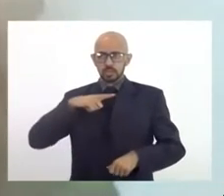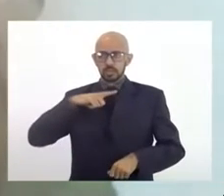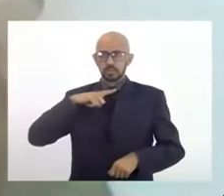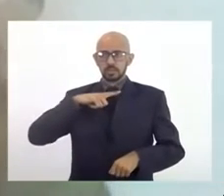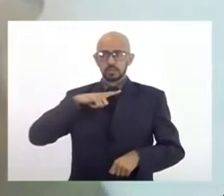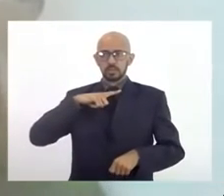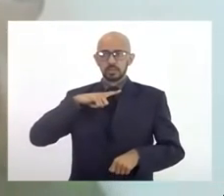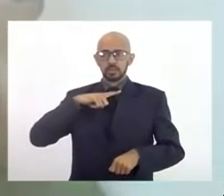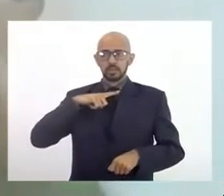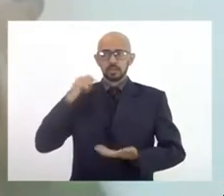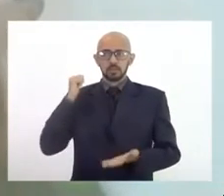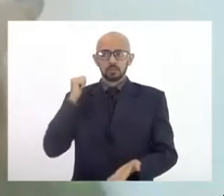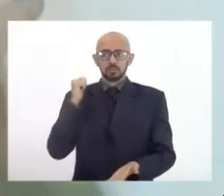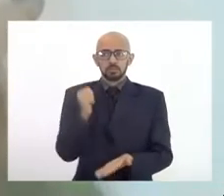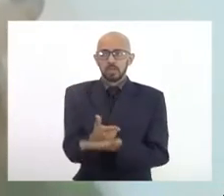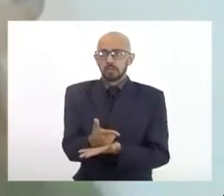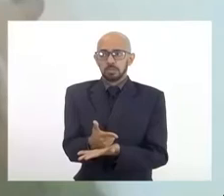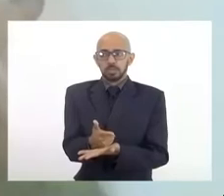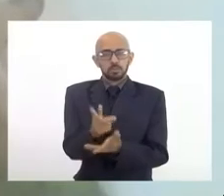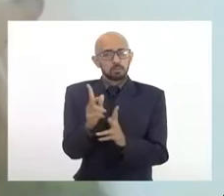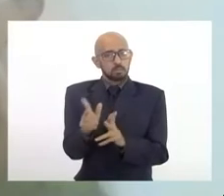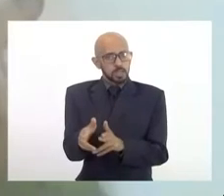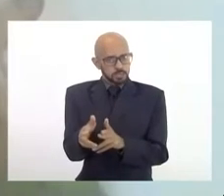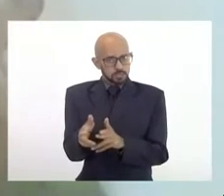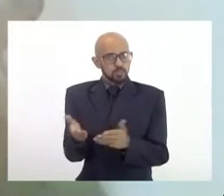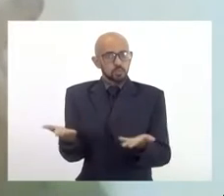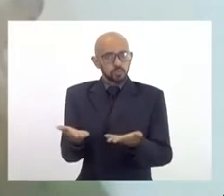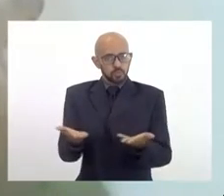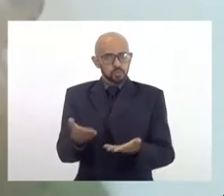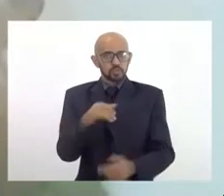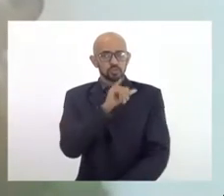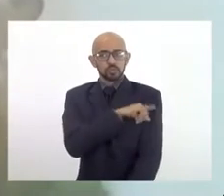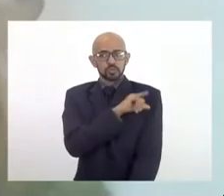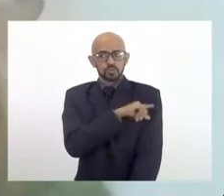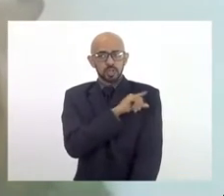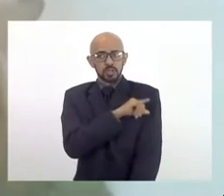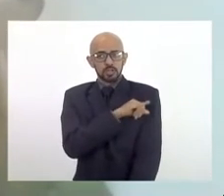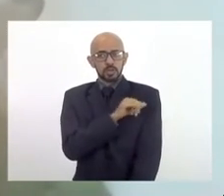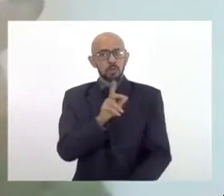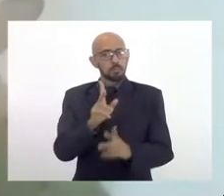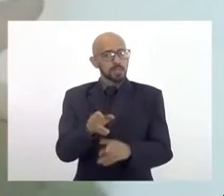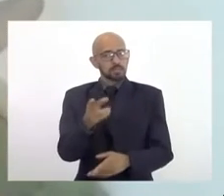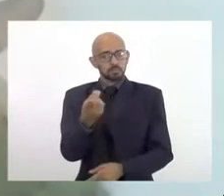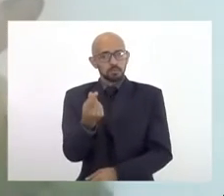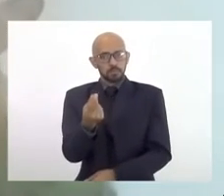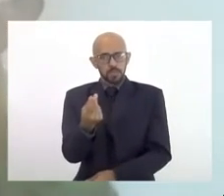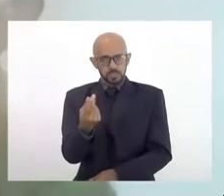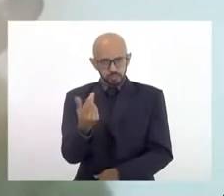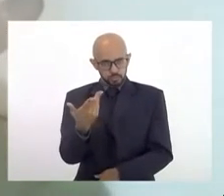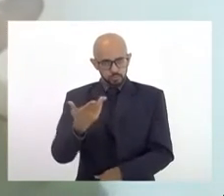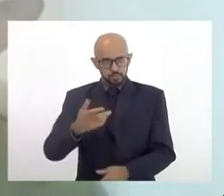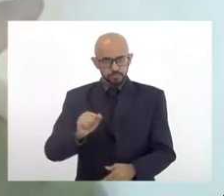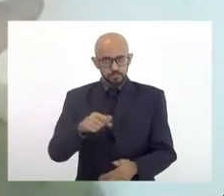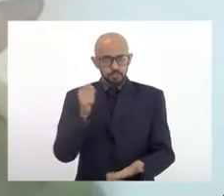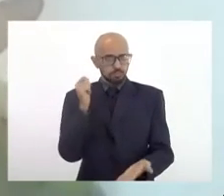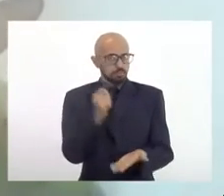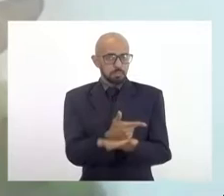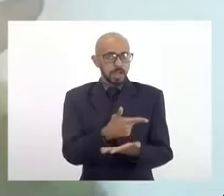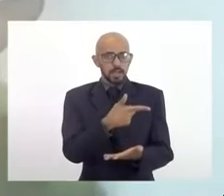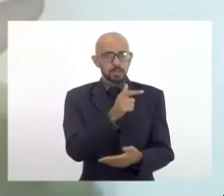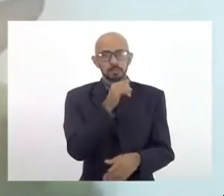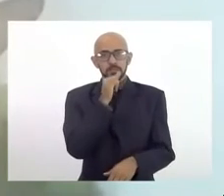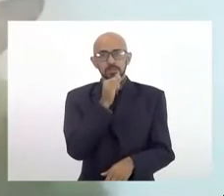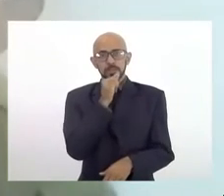hoje é que ainda pagamos o mesmo, o gás produzido no Rio de Janeiro é o mesmo preço do gás entregue lá